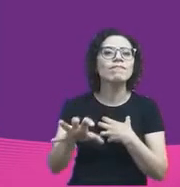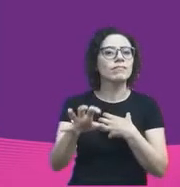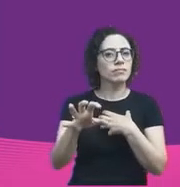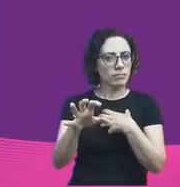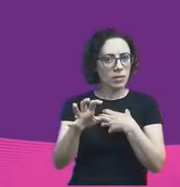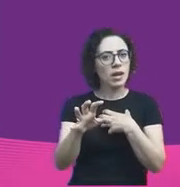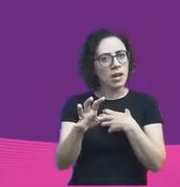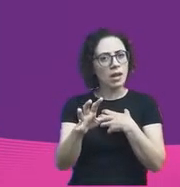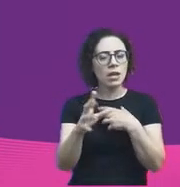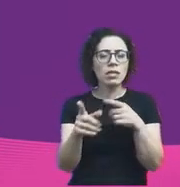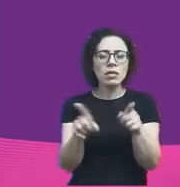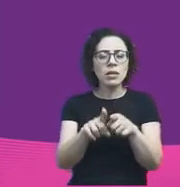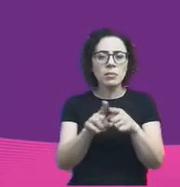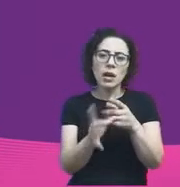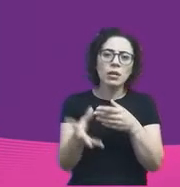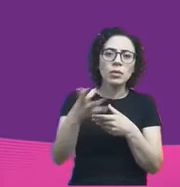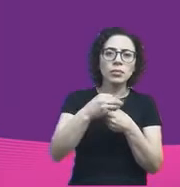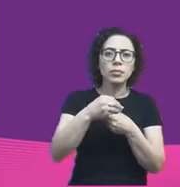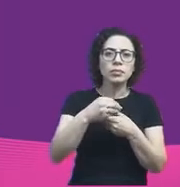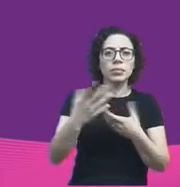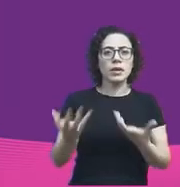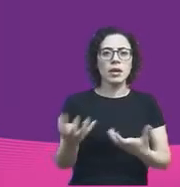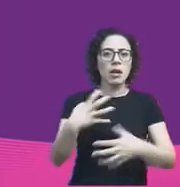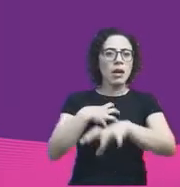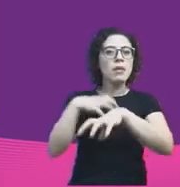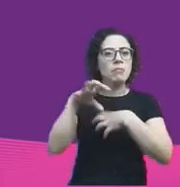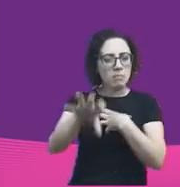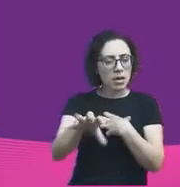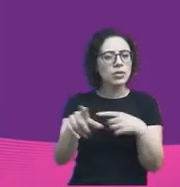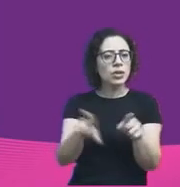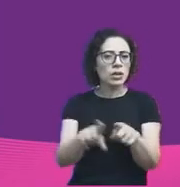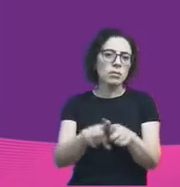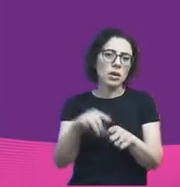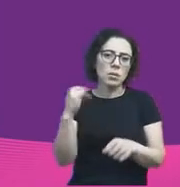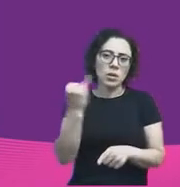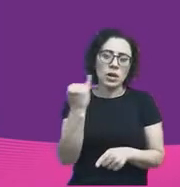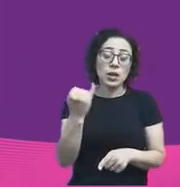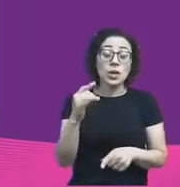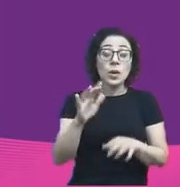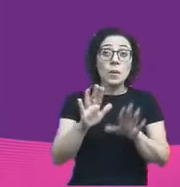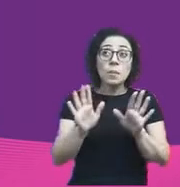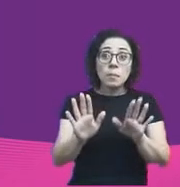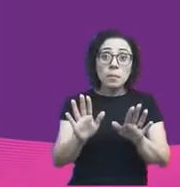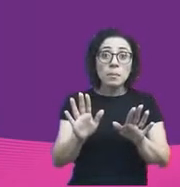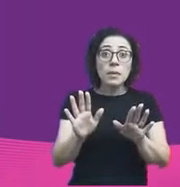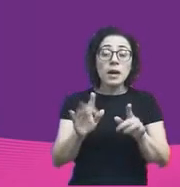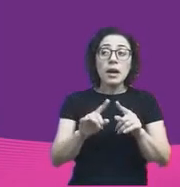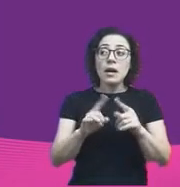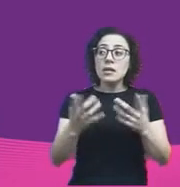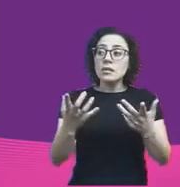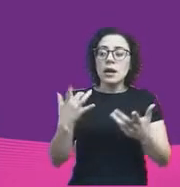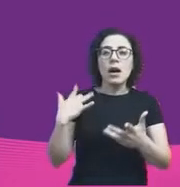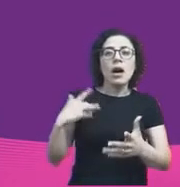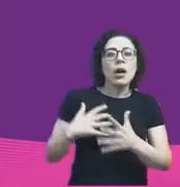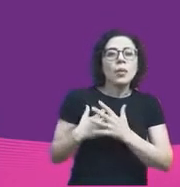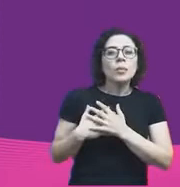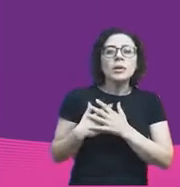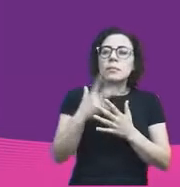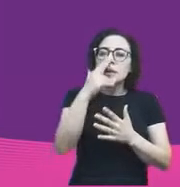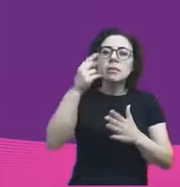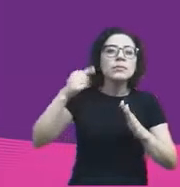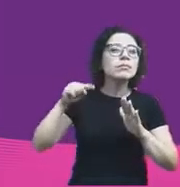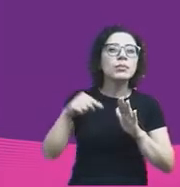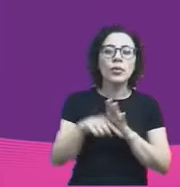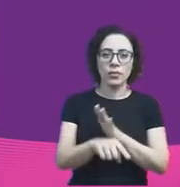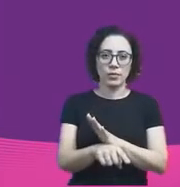né? Você tem que ter empatia, em tese, para ter compaixão. Mas a compaixão é uma ação mais complexa. Na verdade, isso é o